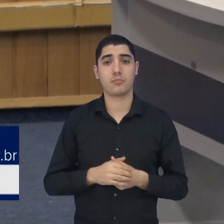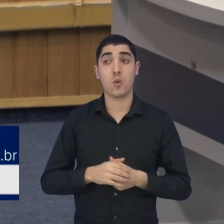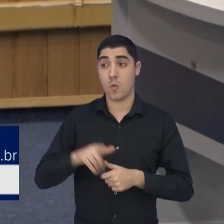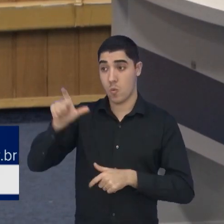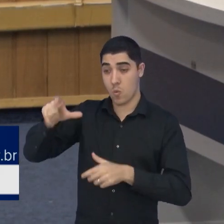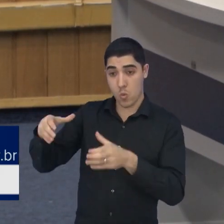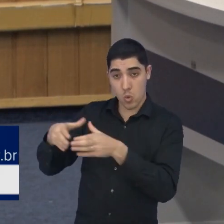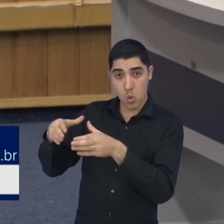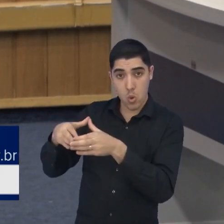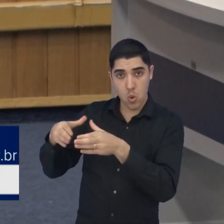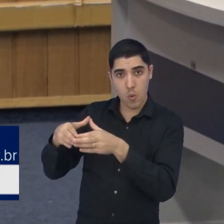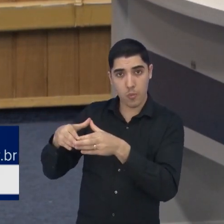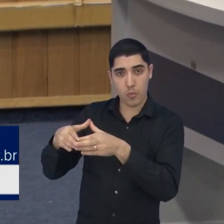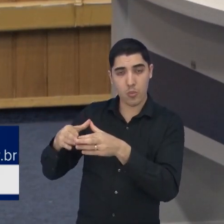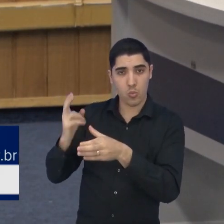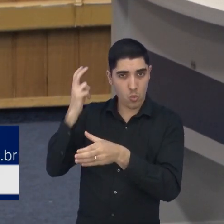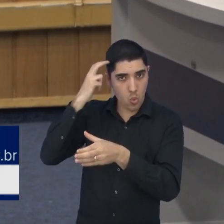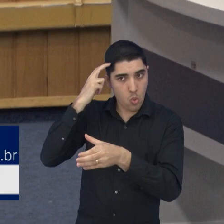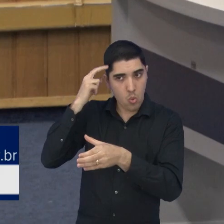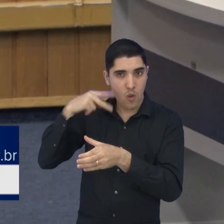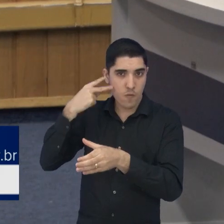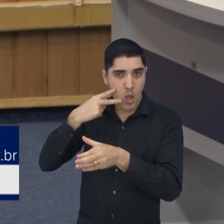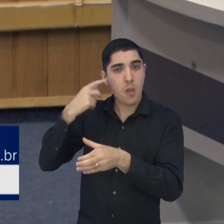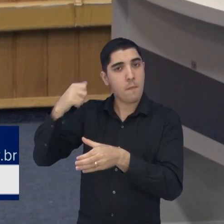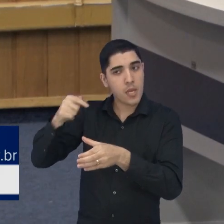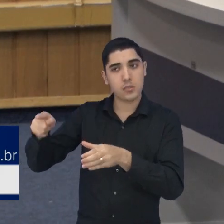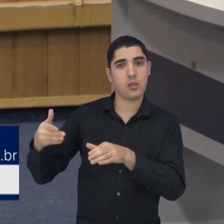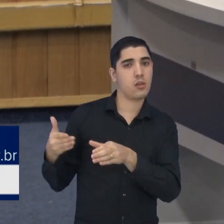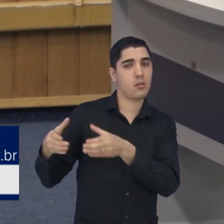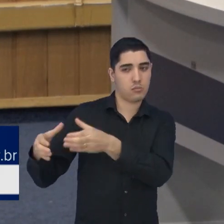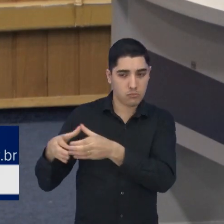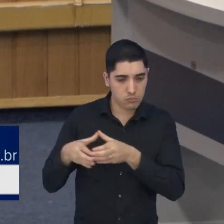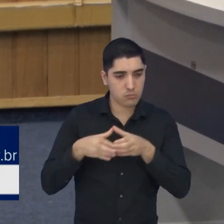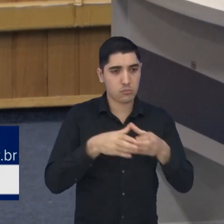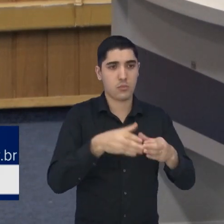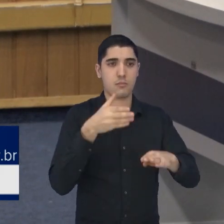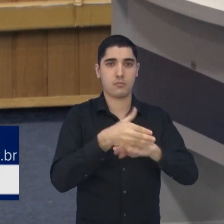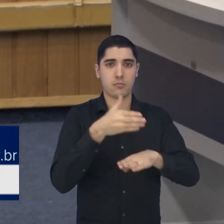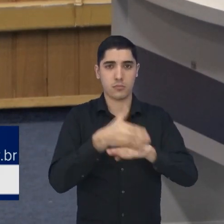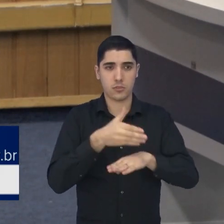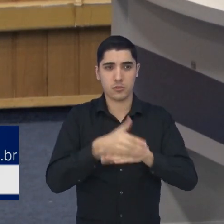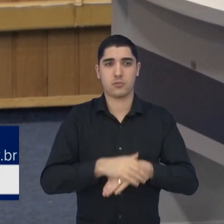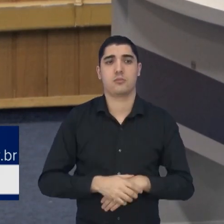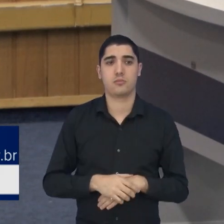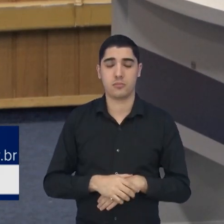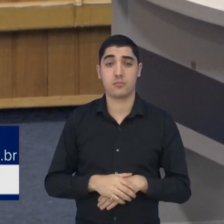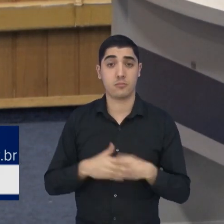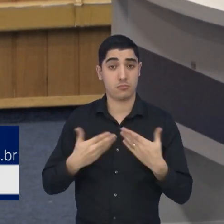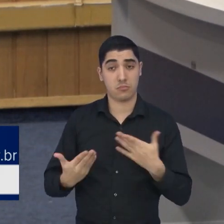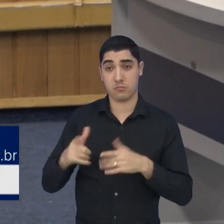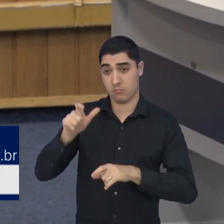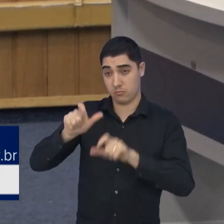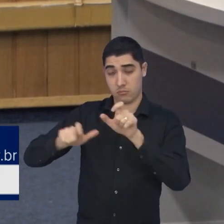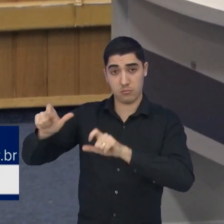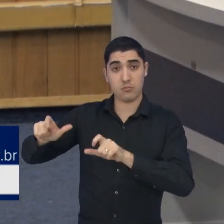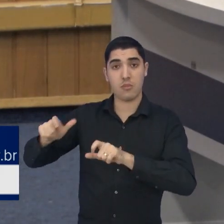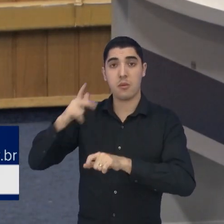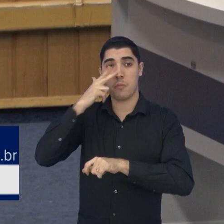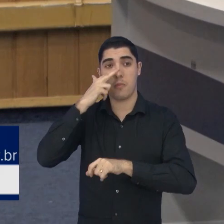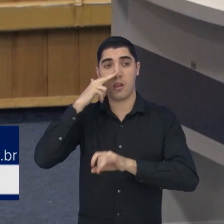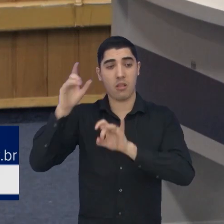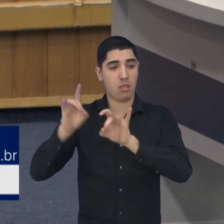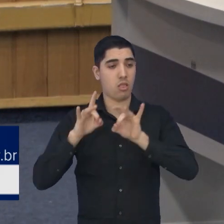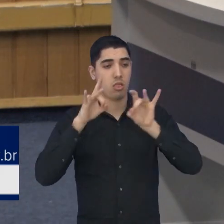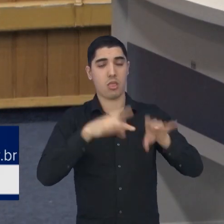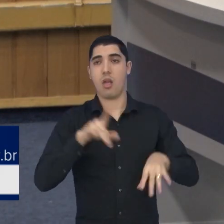dessa discussão, principalmente. E vocês que são da área de cultura, né, vocês são simplesmente abandonados por esse